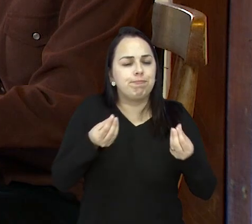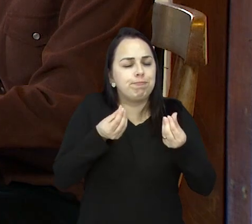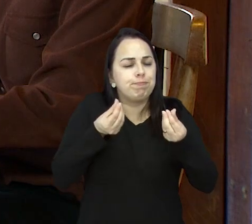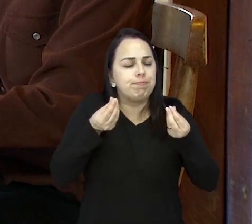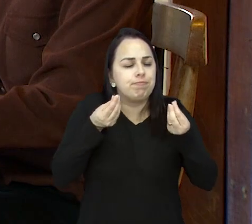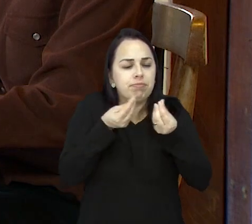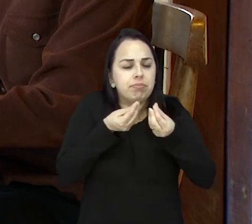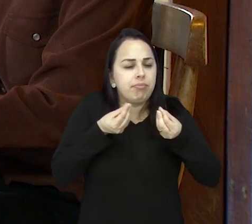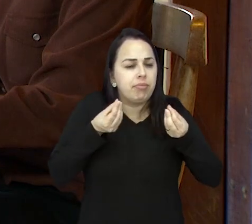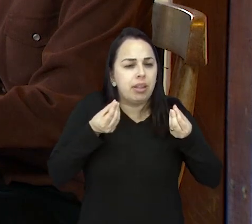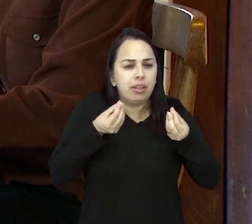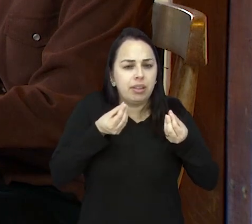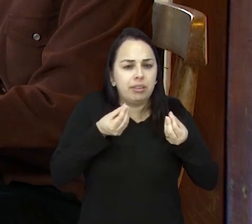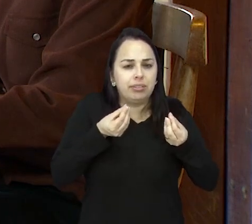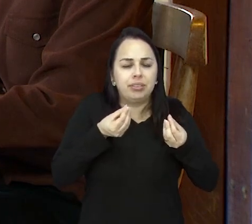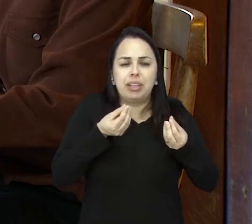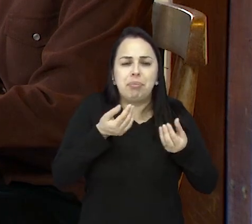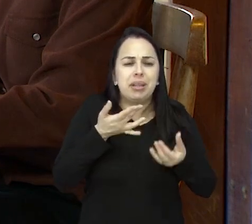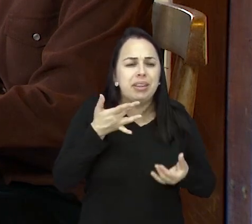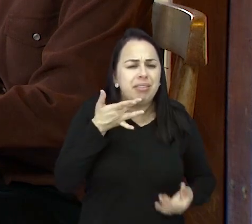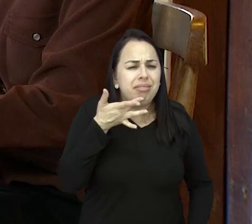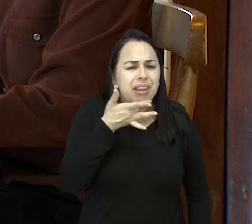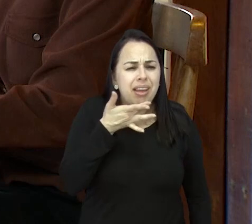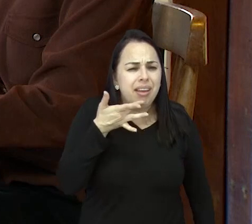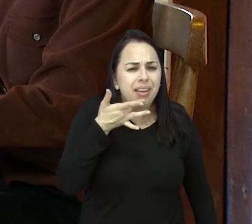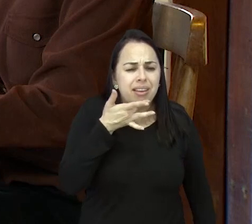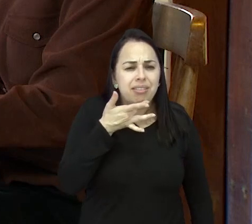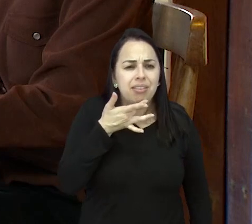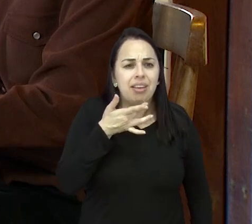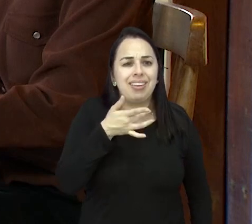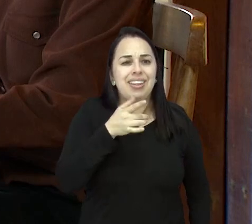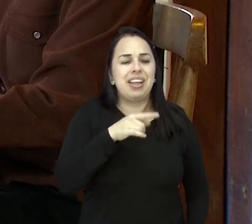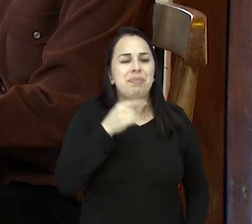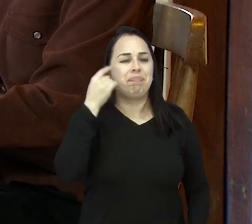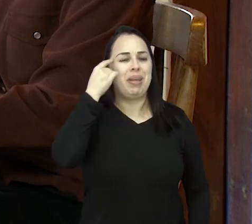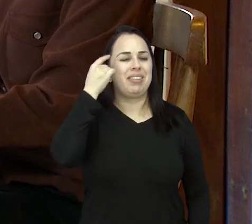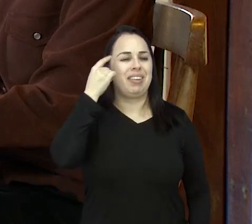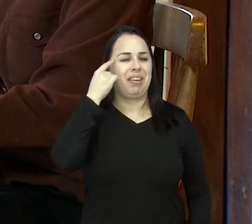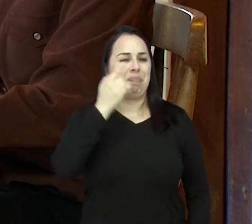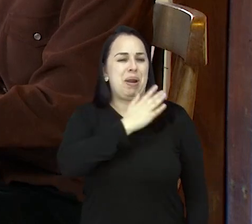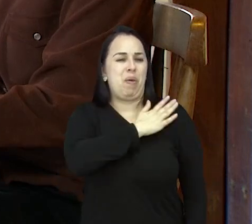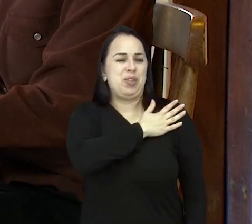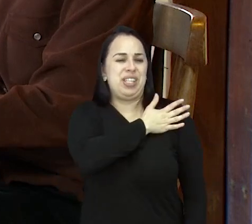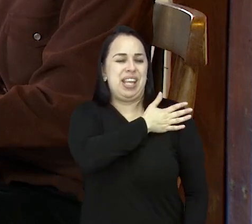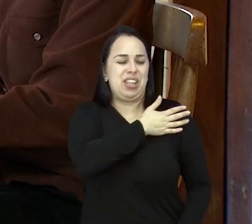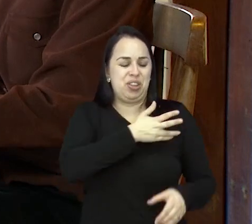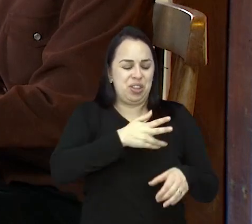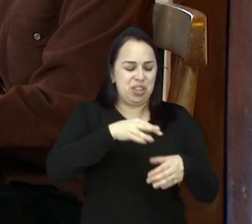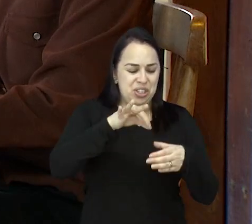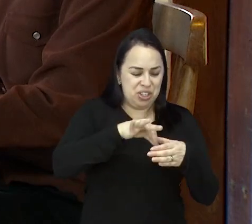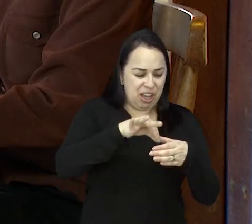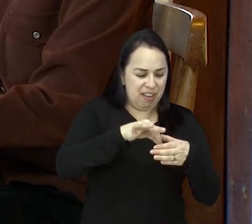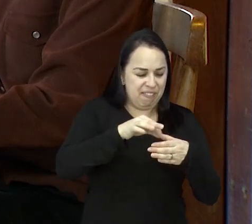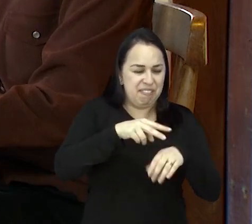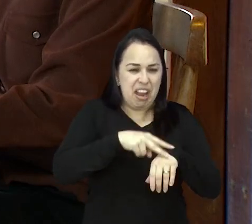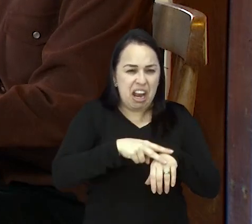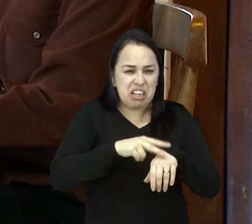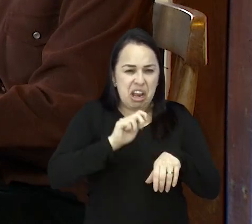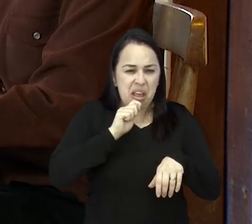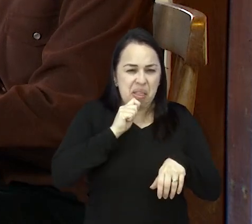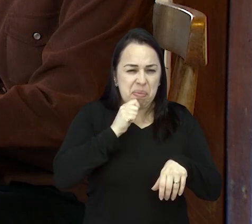E realmente, esse chá tá bem gostoso, a gente tem aquele preconceito, né? O chá verde é um chá amargo. Tem a questão